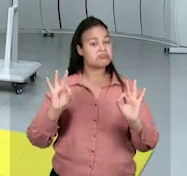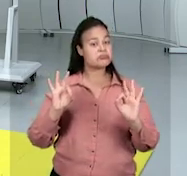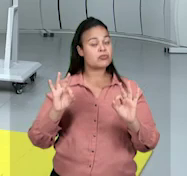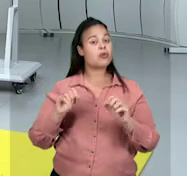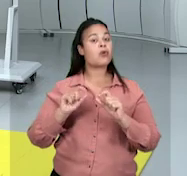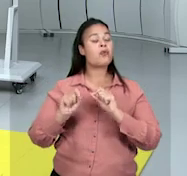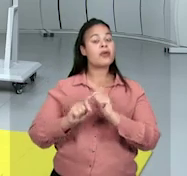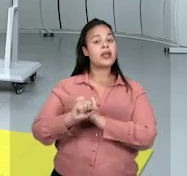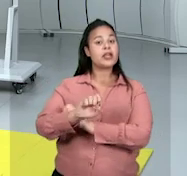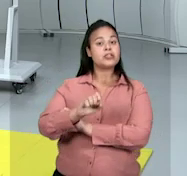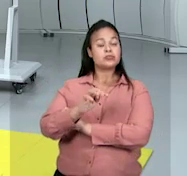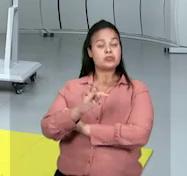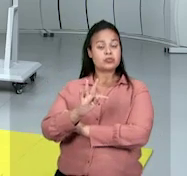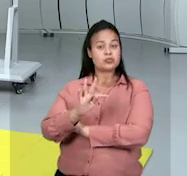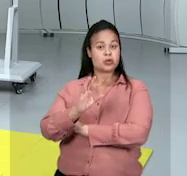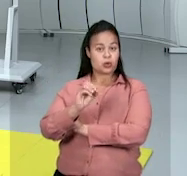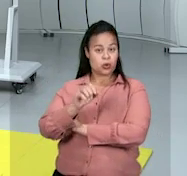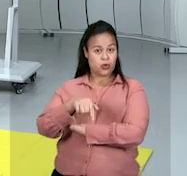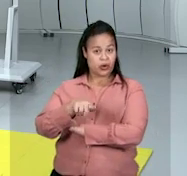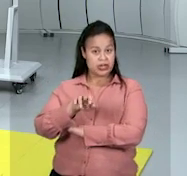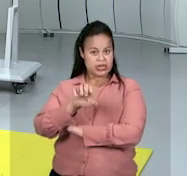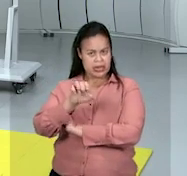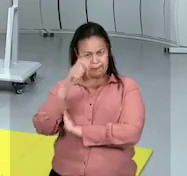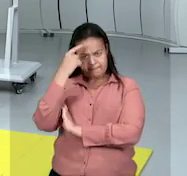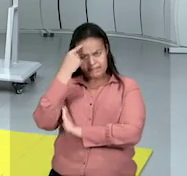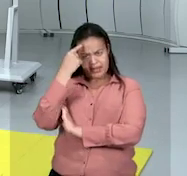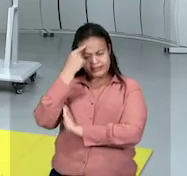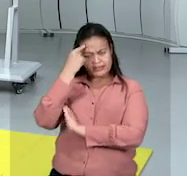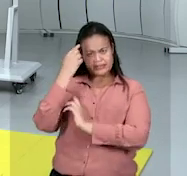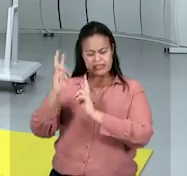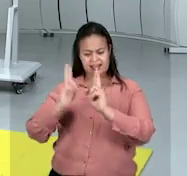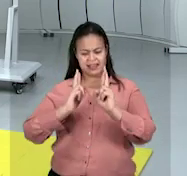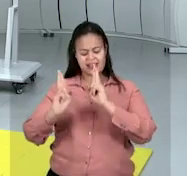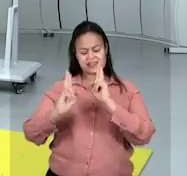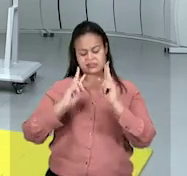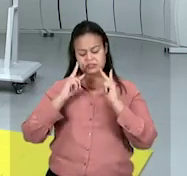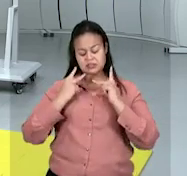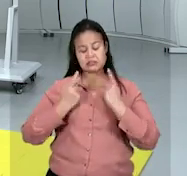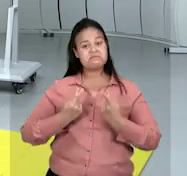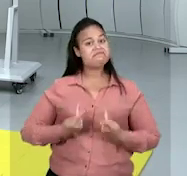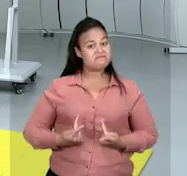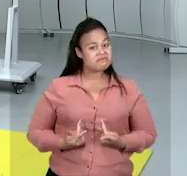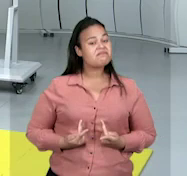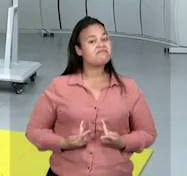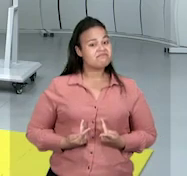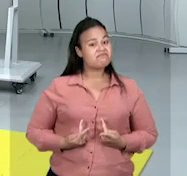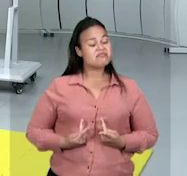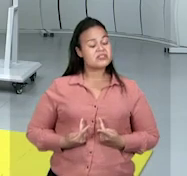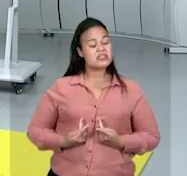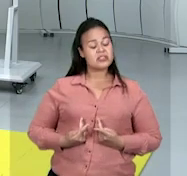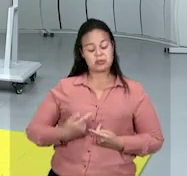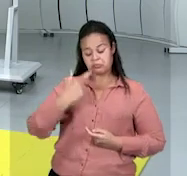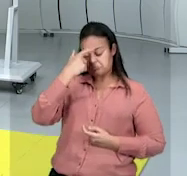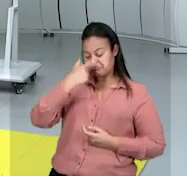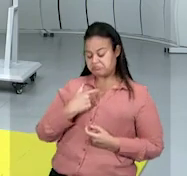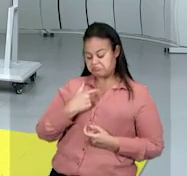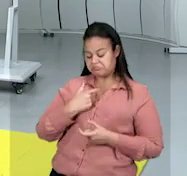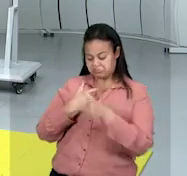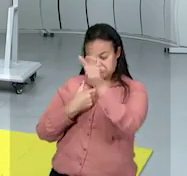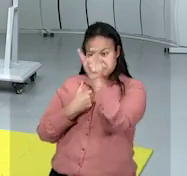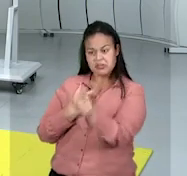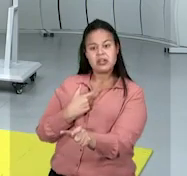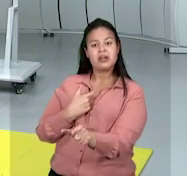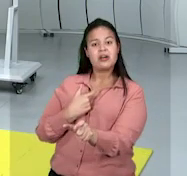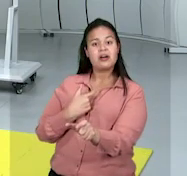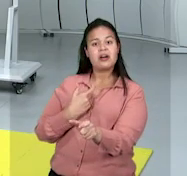que vai justamente repensar as relações humanas consigo mesmo e as relações